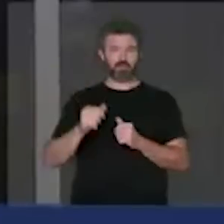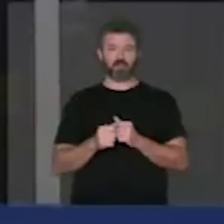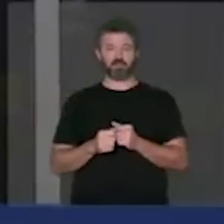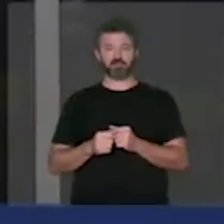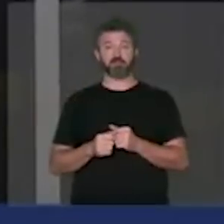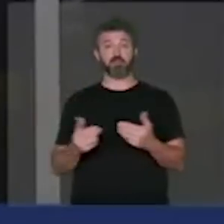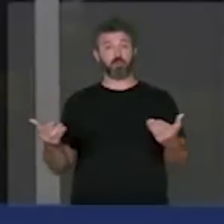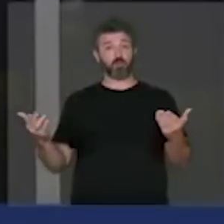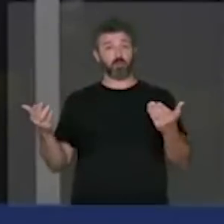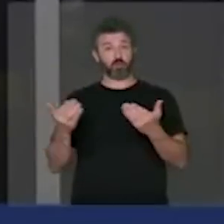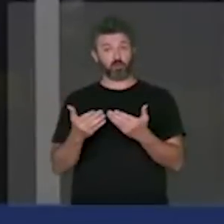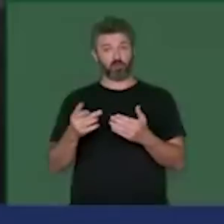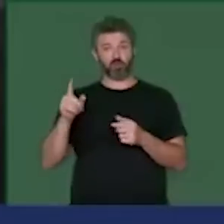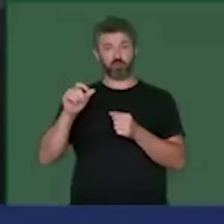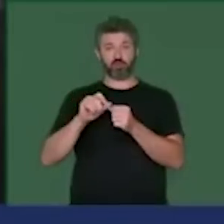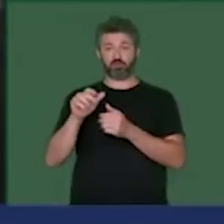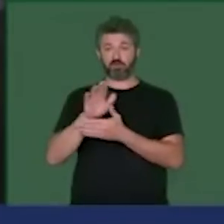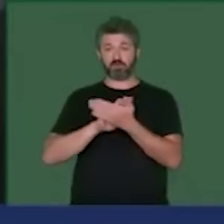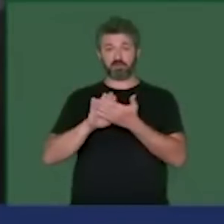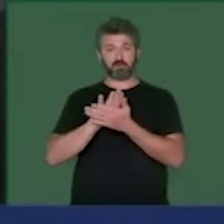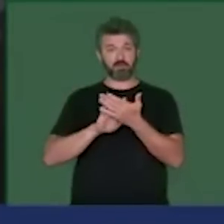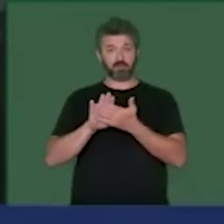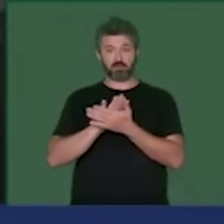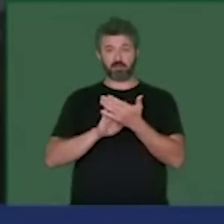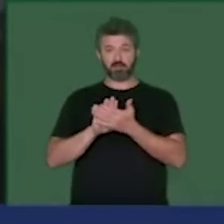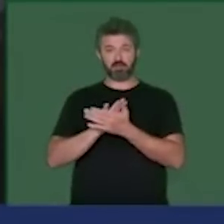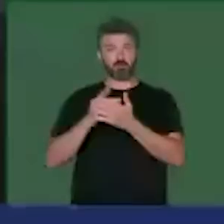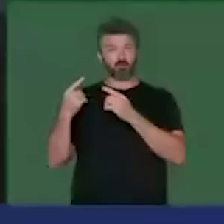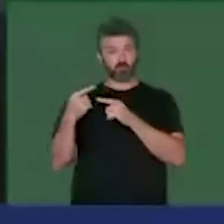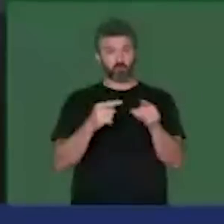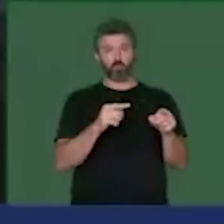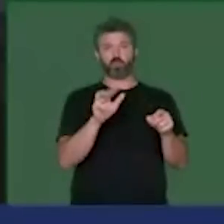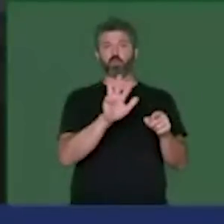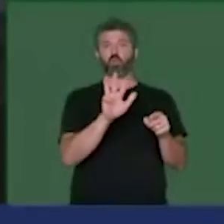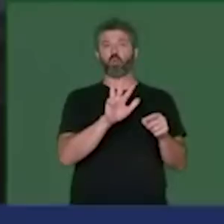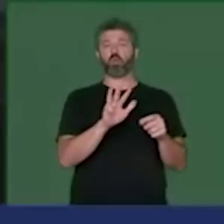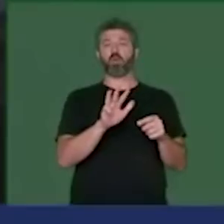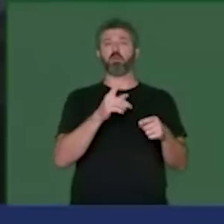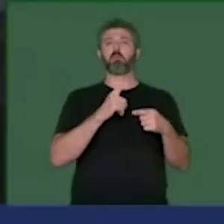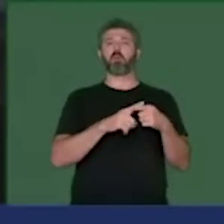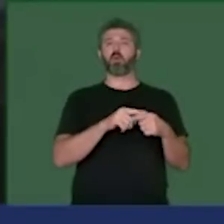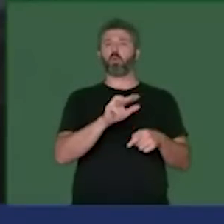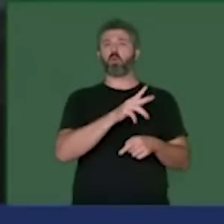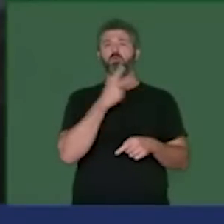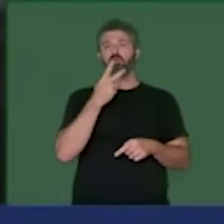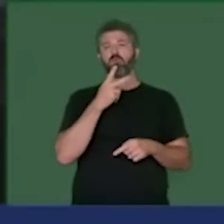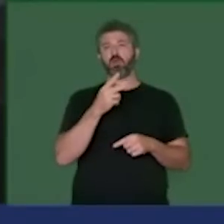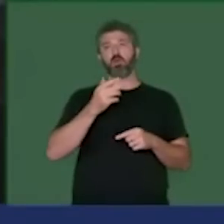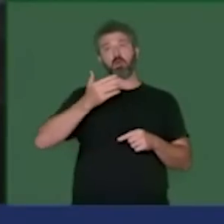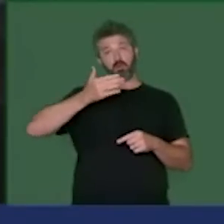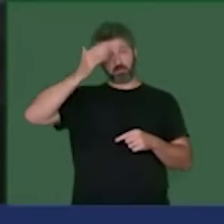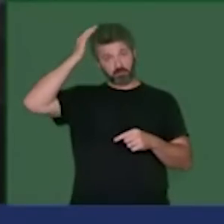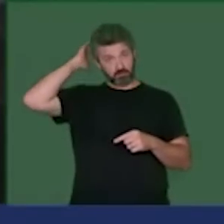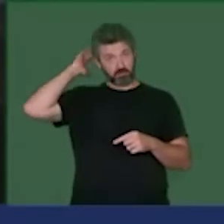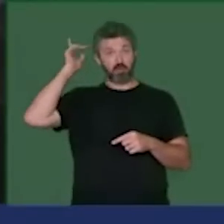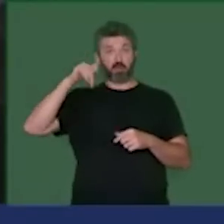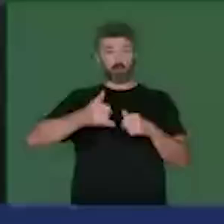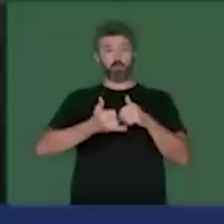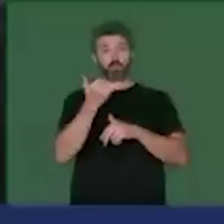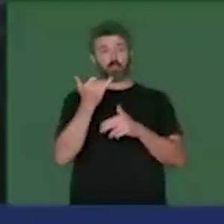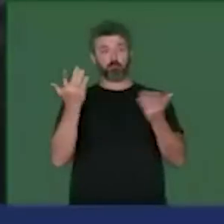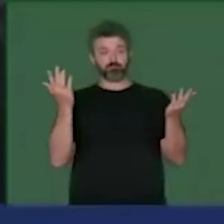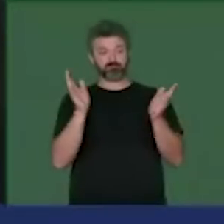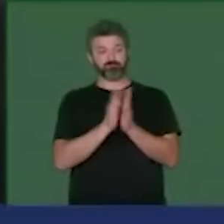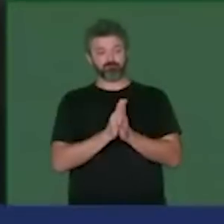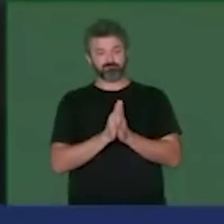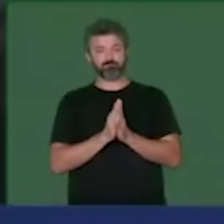hoje nada faz contra Lula quando diz que Temer é golpista.